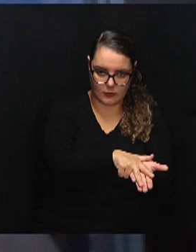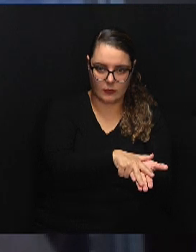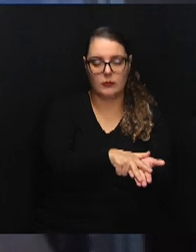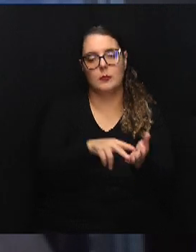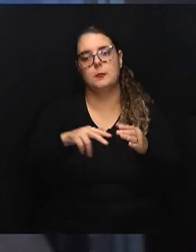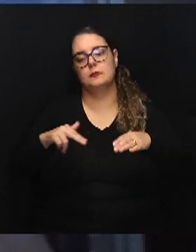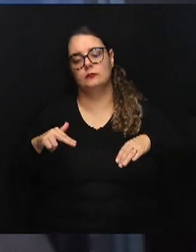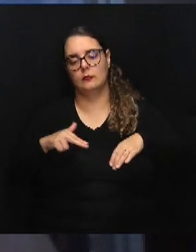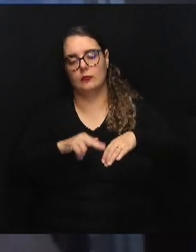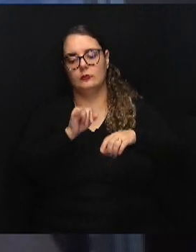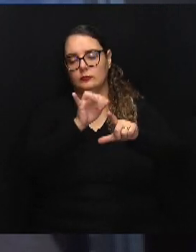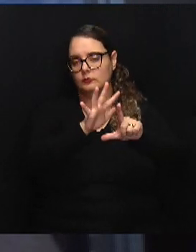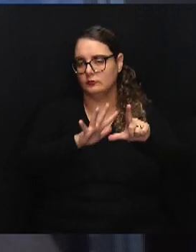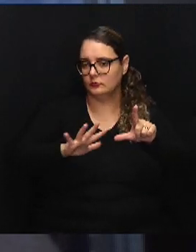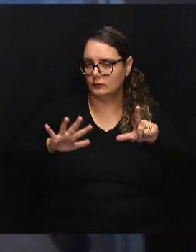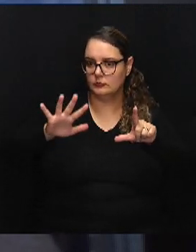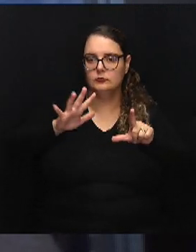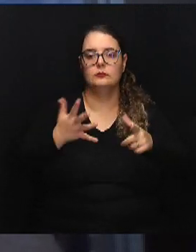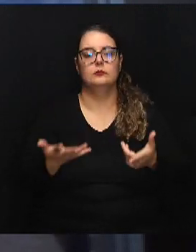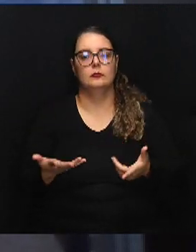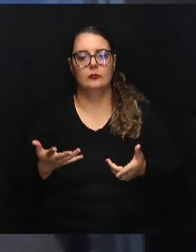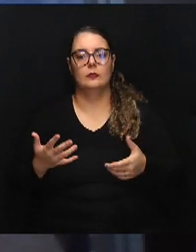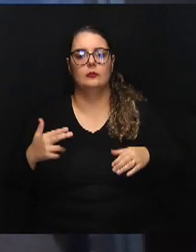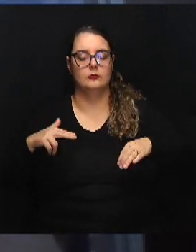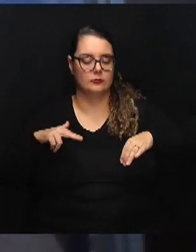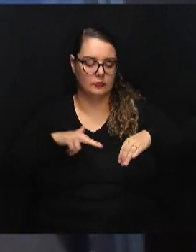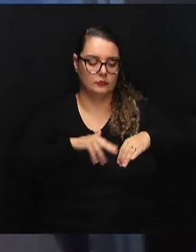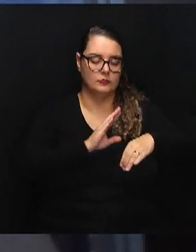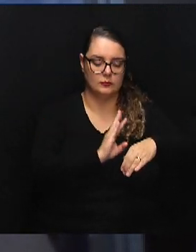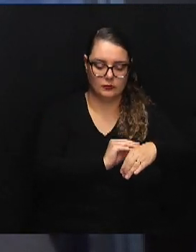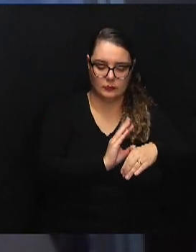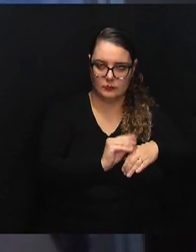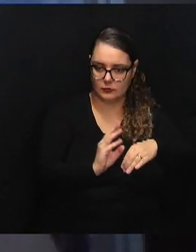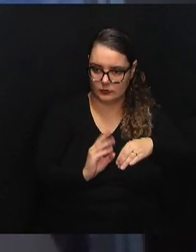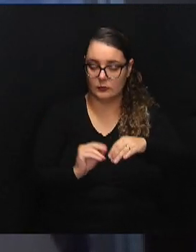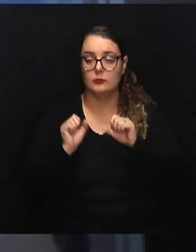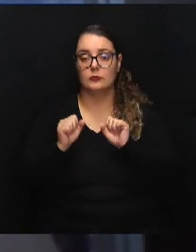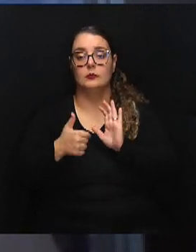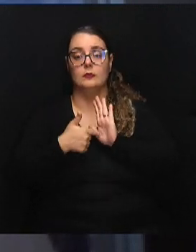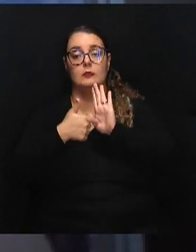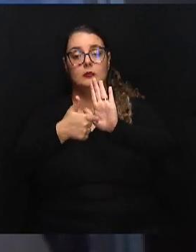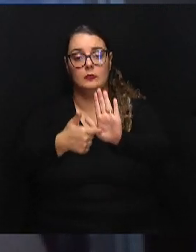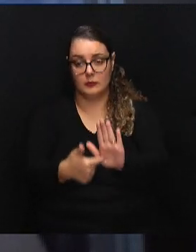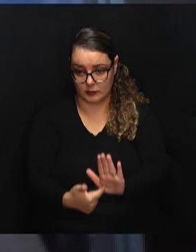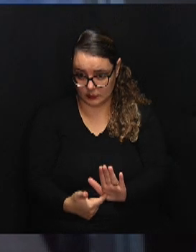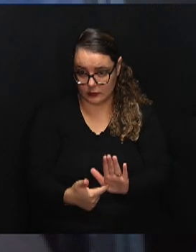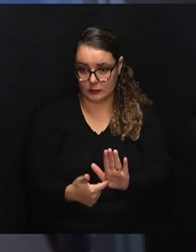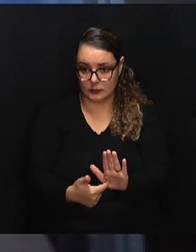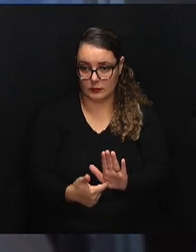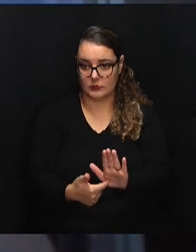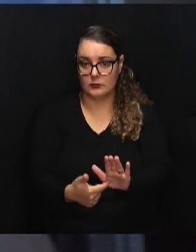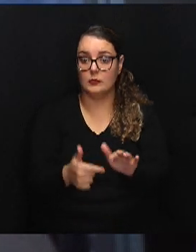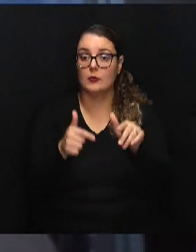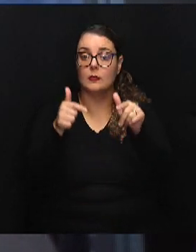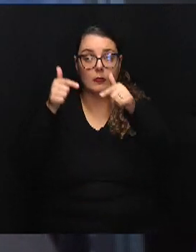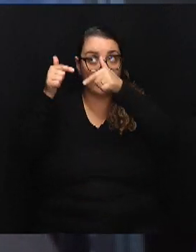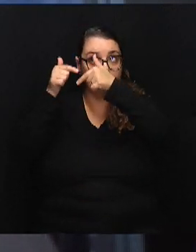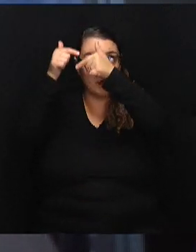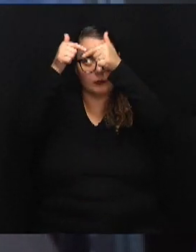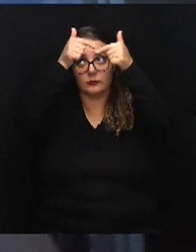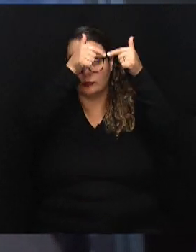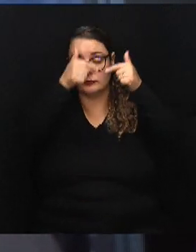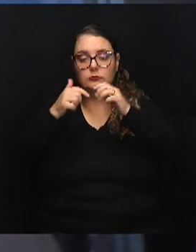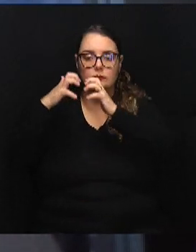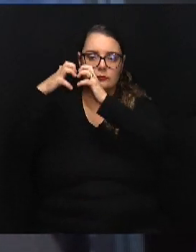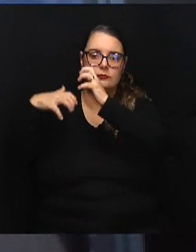de imagem, seja tomografia ou ressonância magnética, podem mostrar o local onde aconteceu o